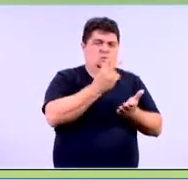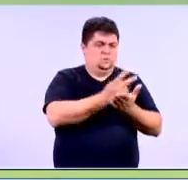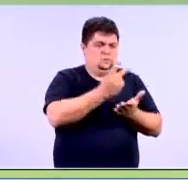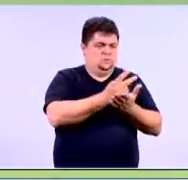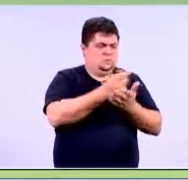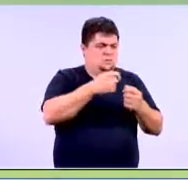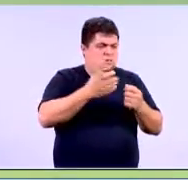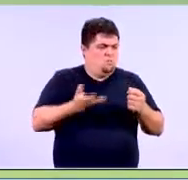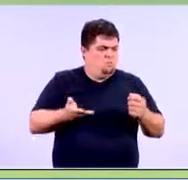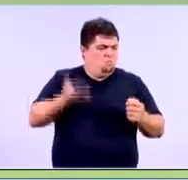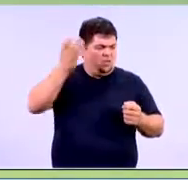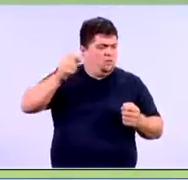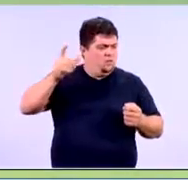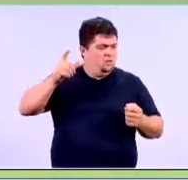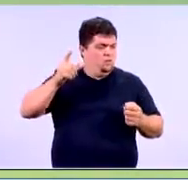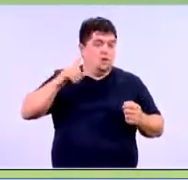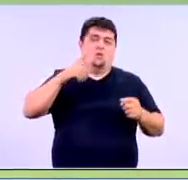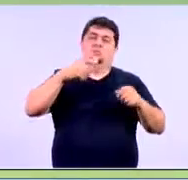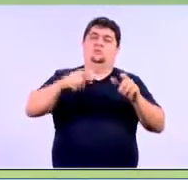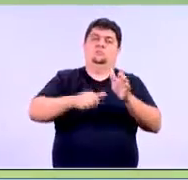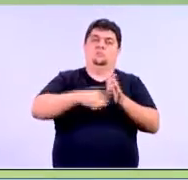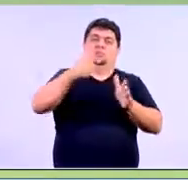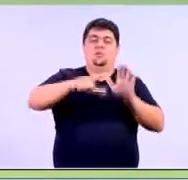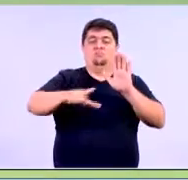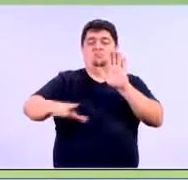as leis, que o estabeleça.